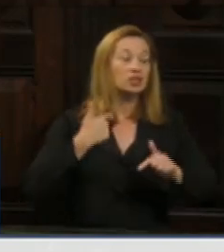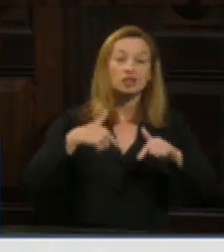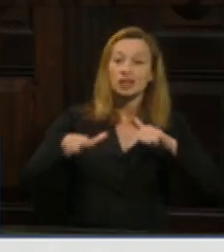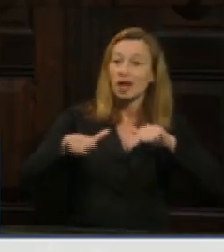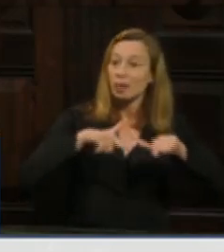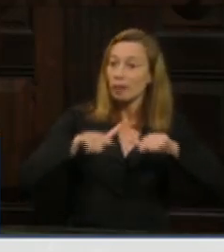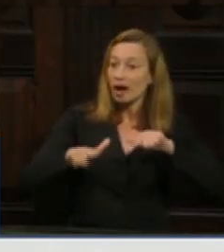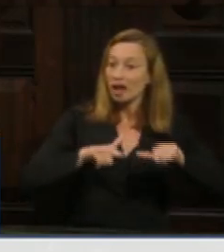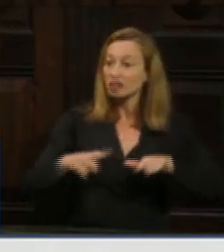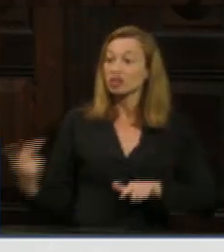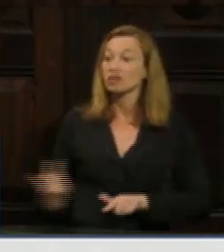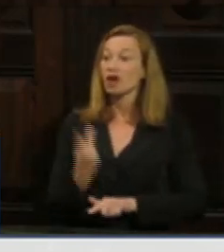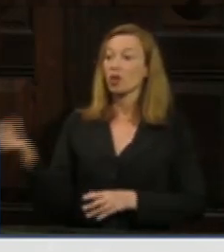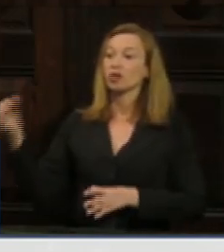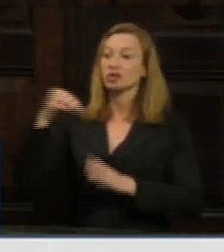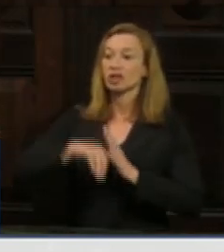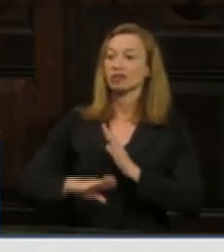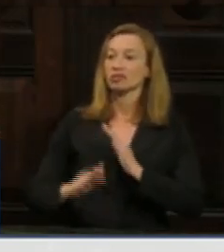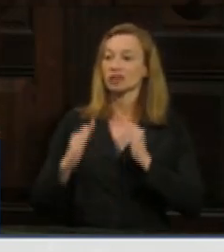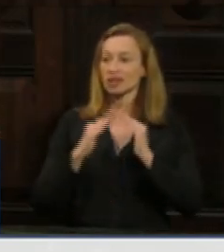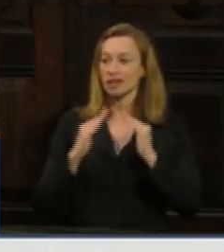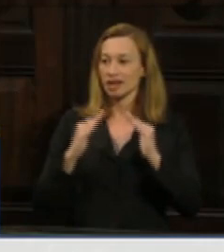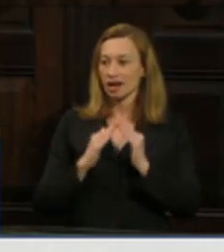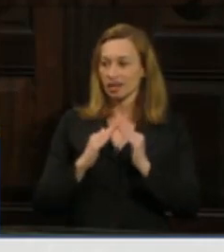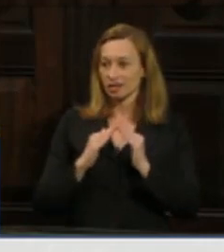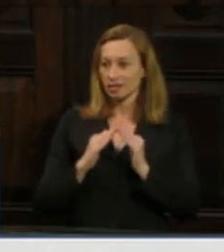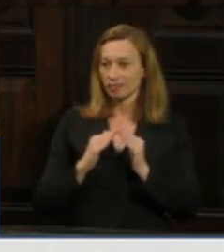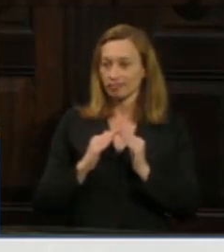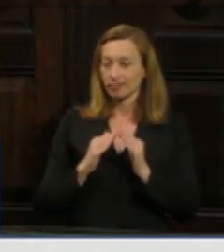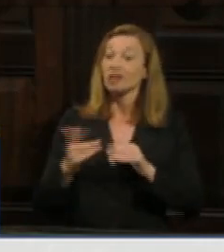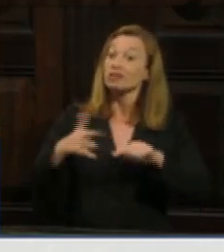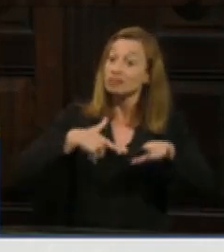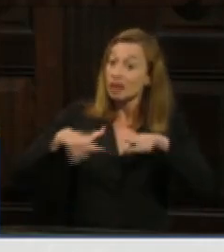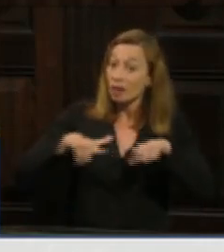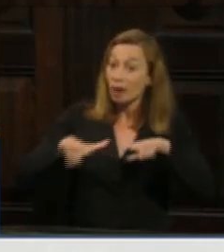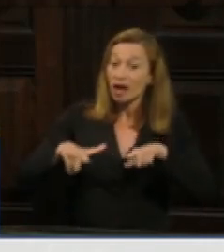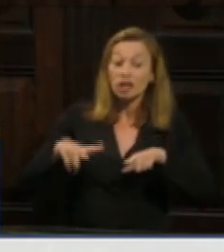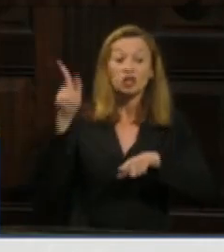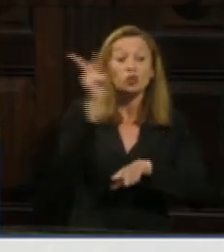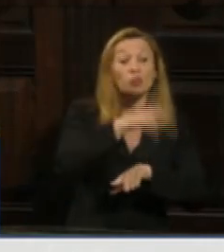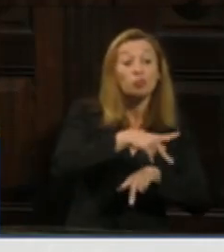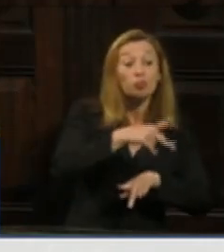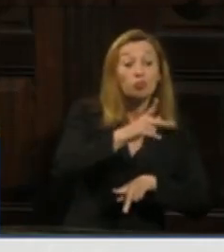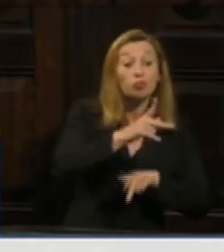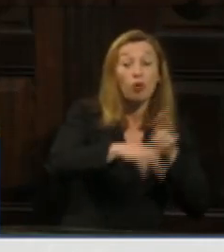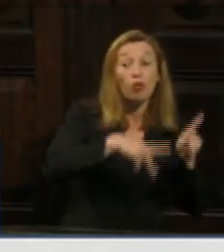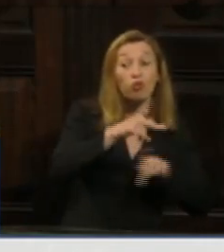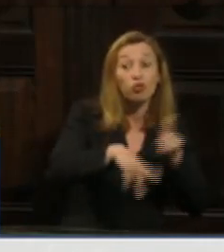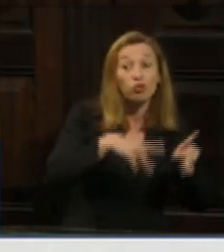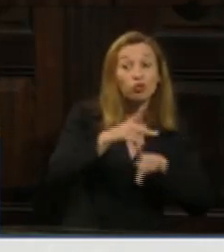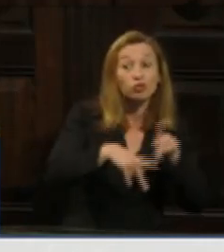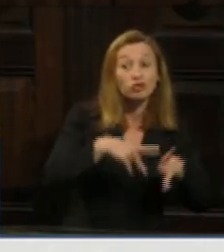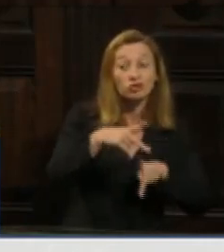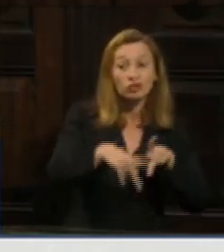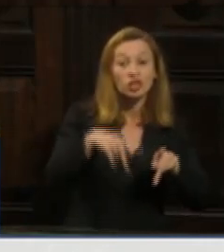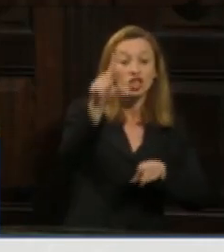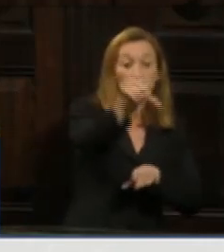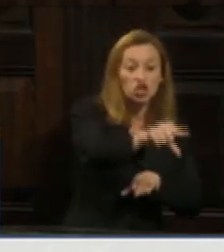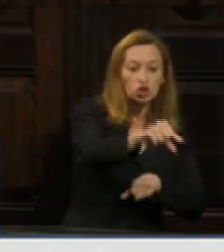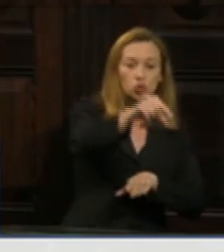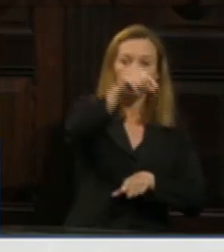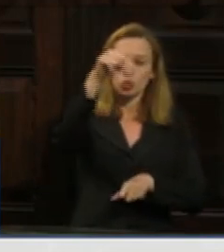pessoalmente, mas a imensa maioria dos que estão naquela lista estão de